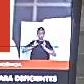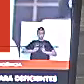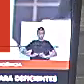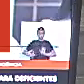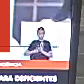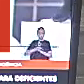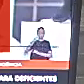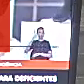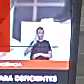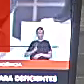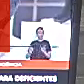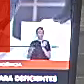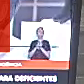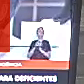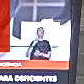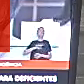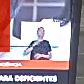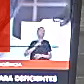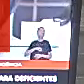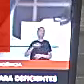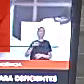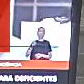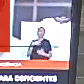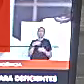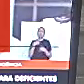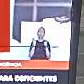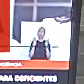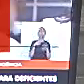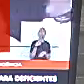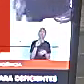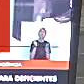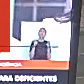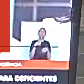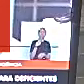mineiro, não pode se sentir impotente em lugar algum.